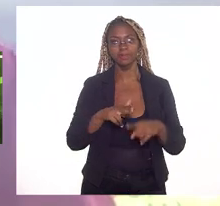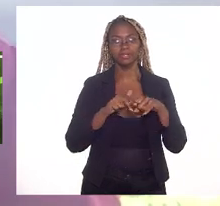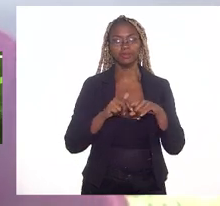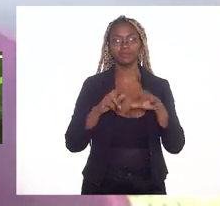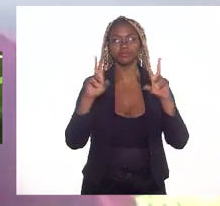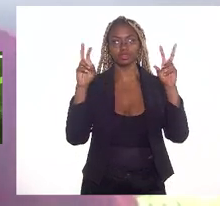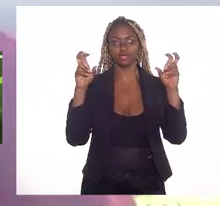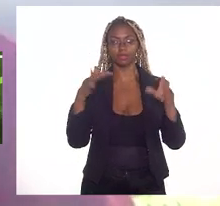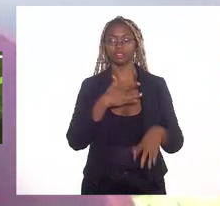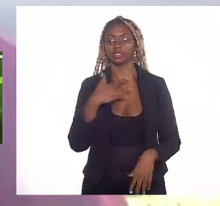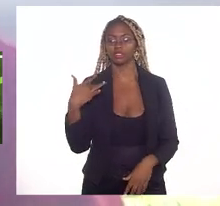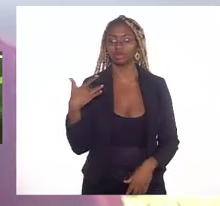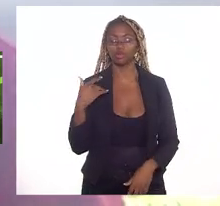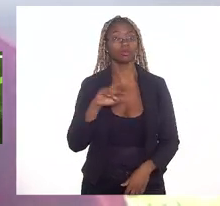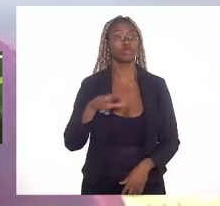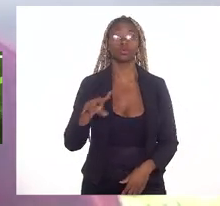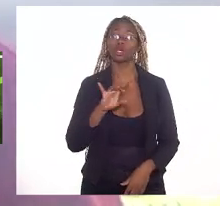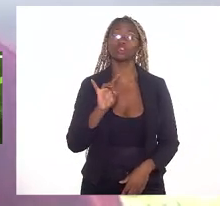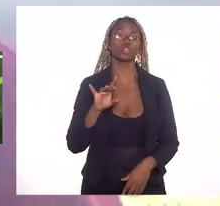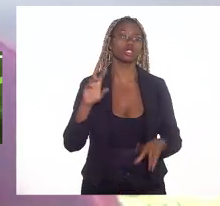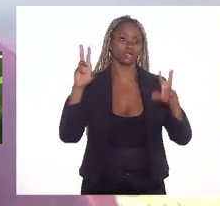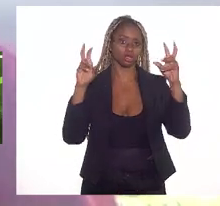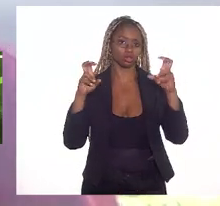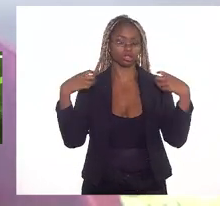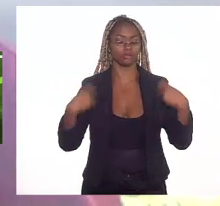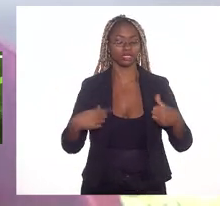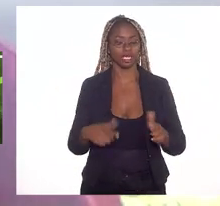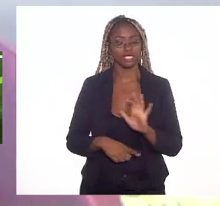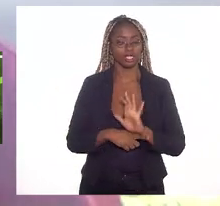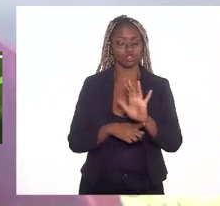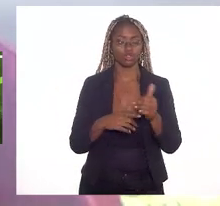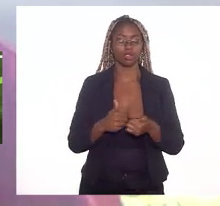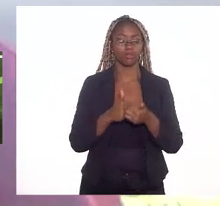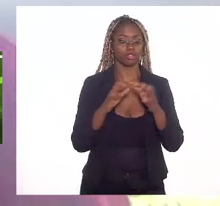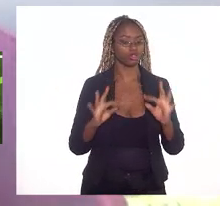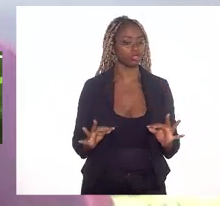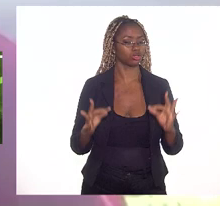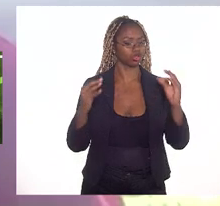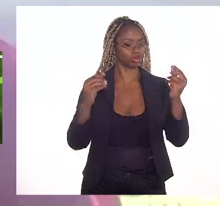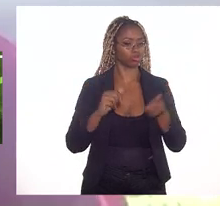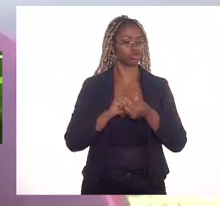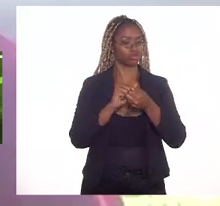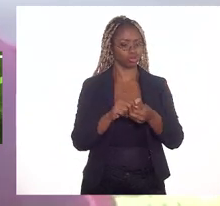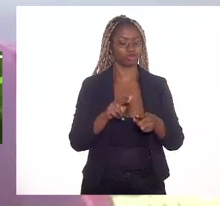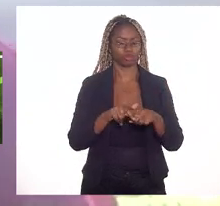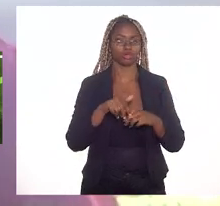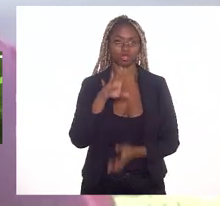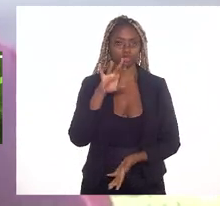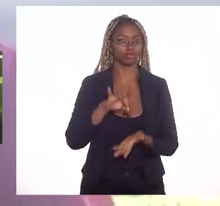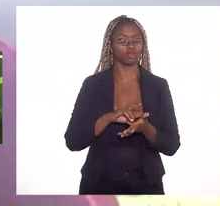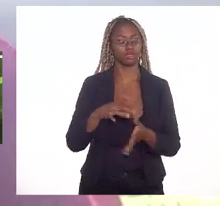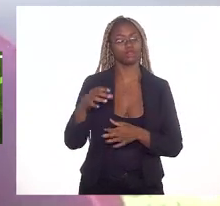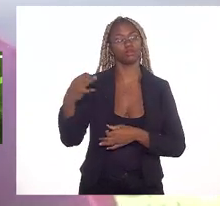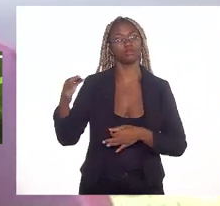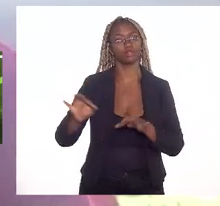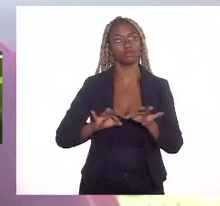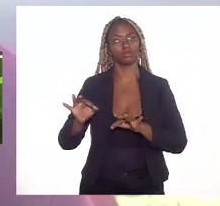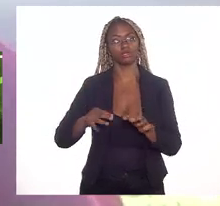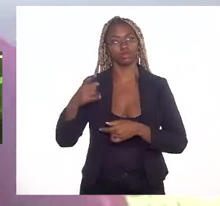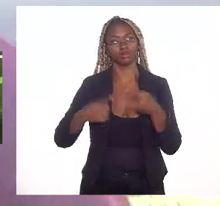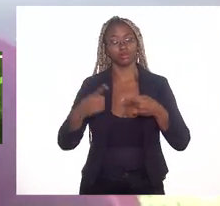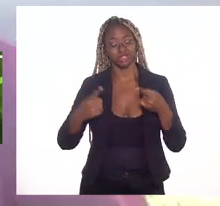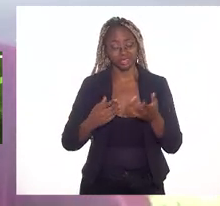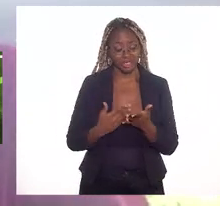saúde, mas não é só da saúde. A gente precisa da ajuda de todo mundo, porque, de fato, a gente está construindo uma política do zero.